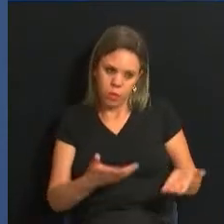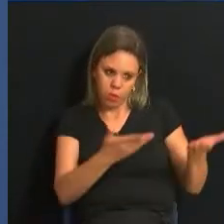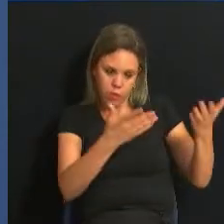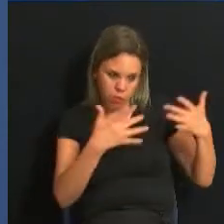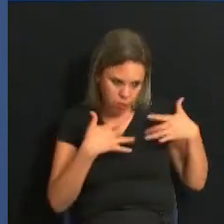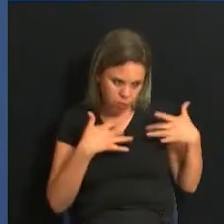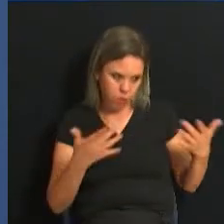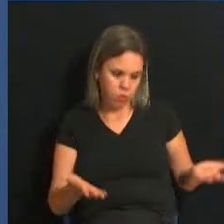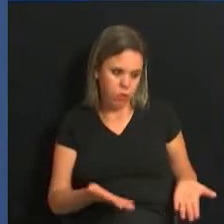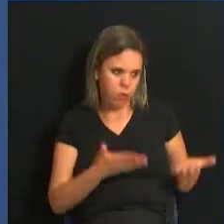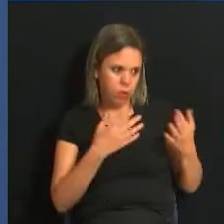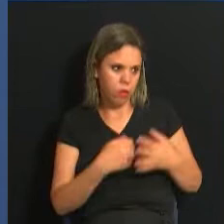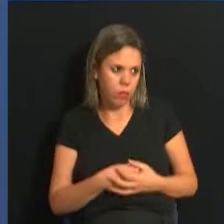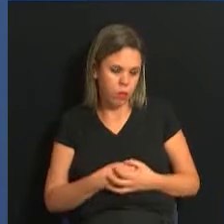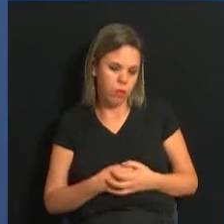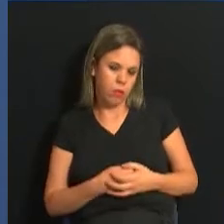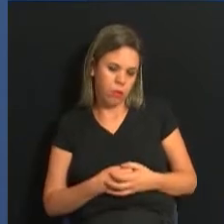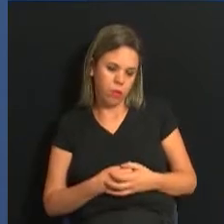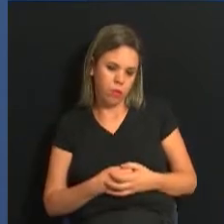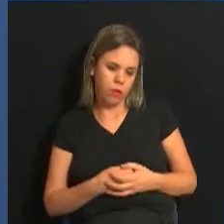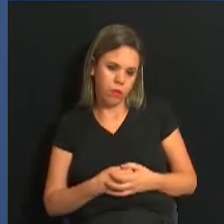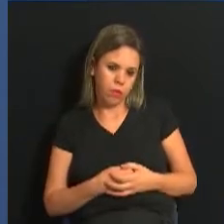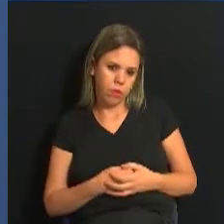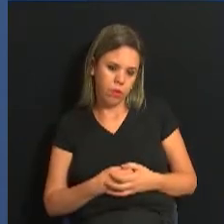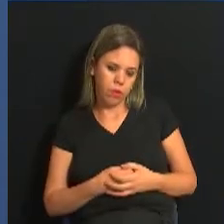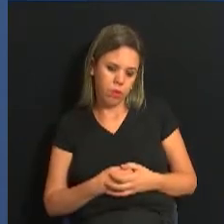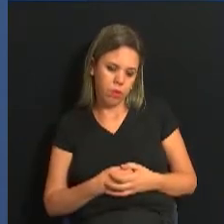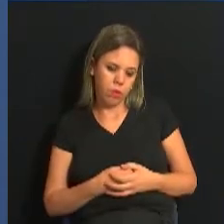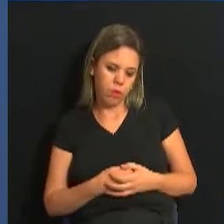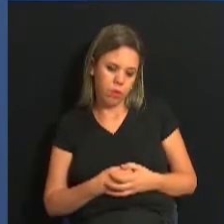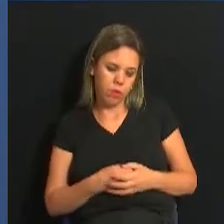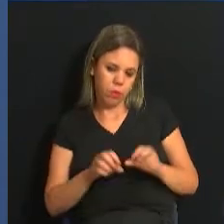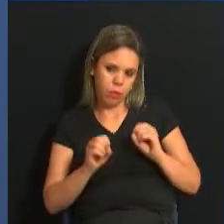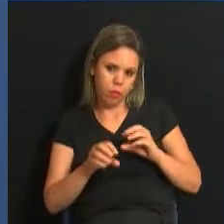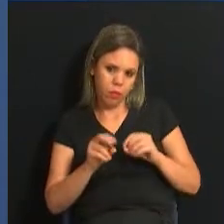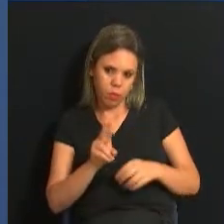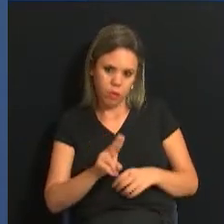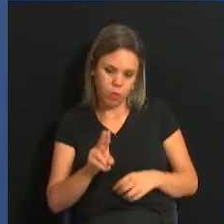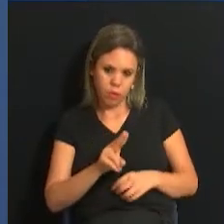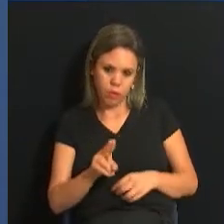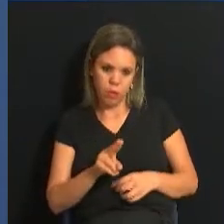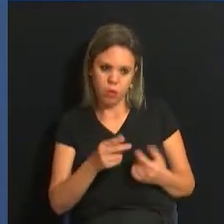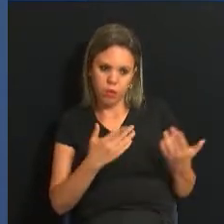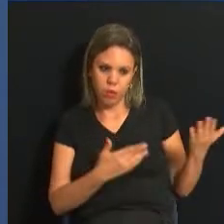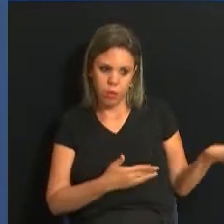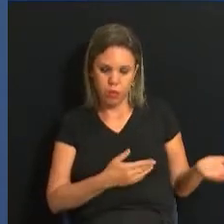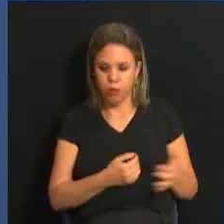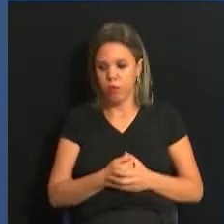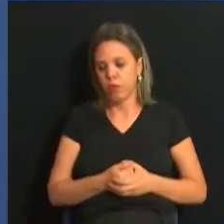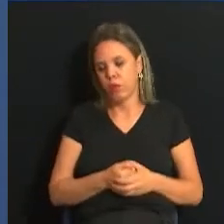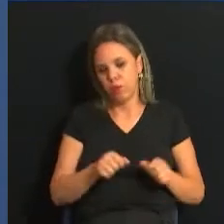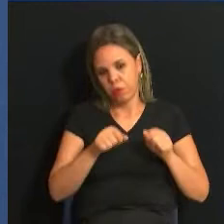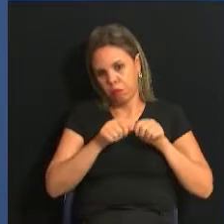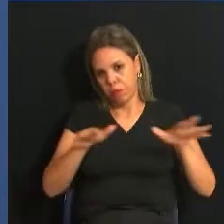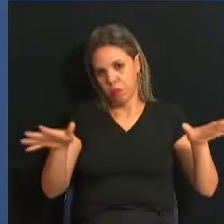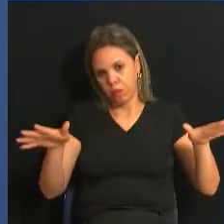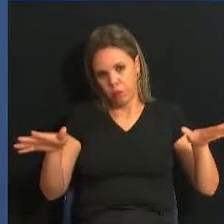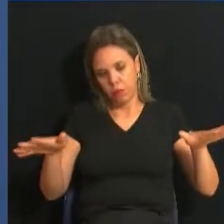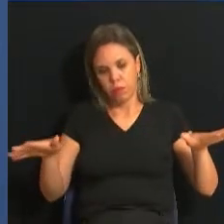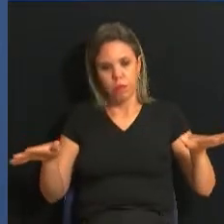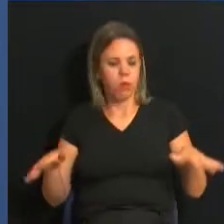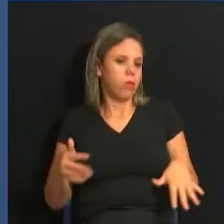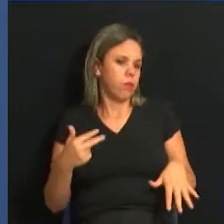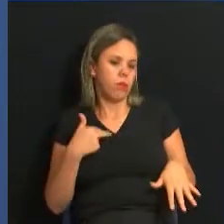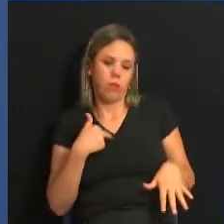pega e nesse decreto ele disciplina esse uso. Nesse caso, a distribuição de forma não eventual